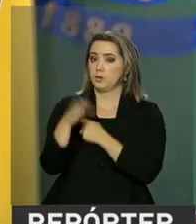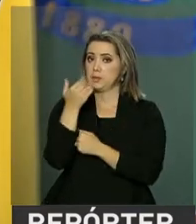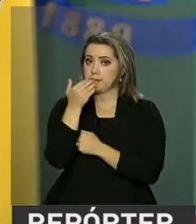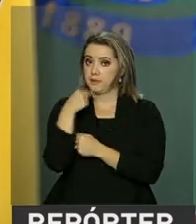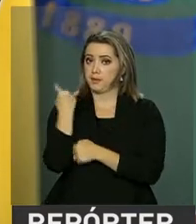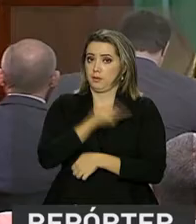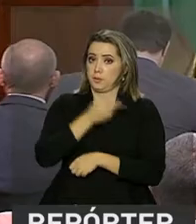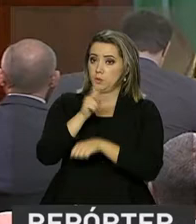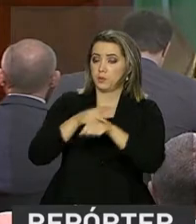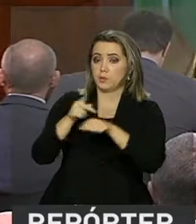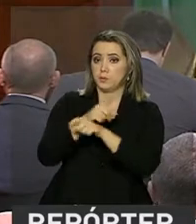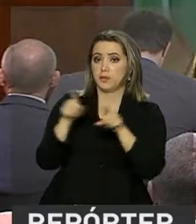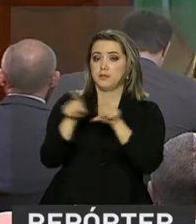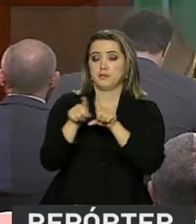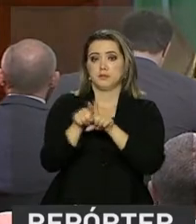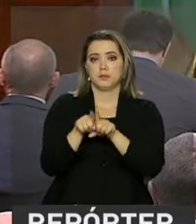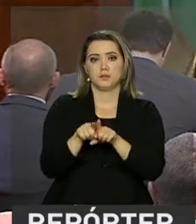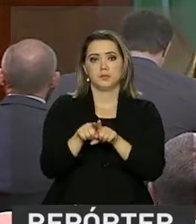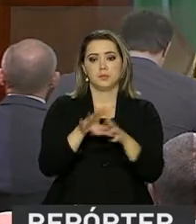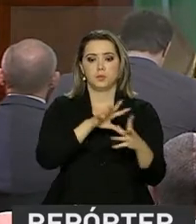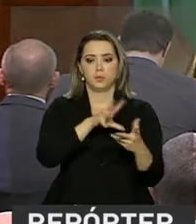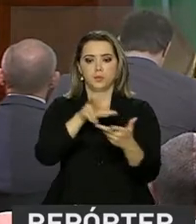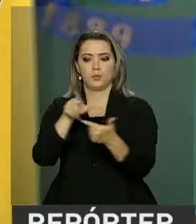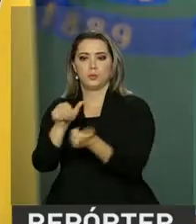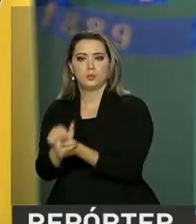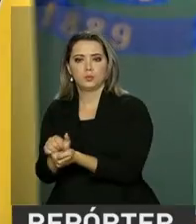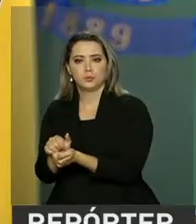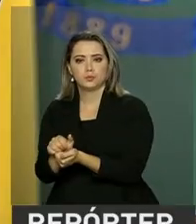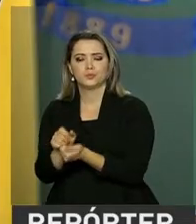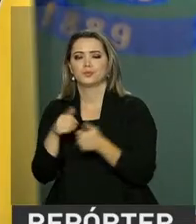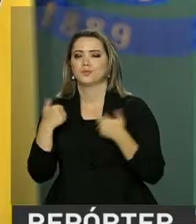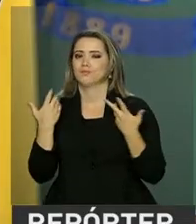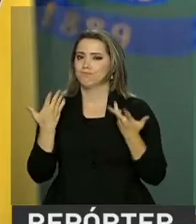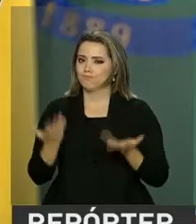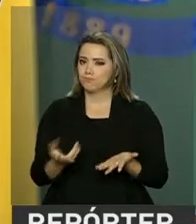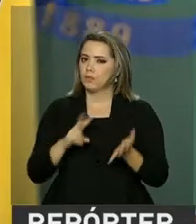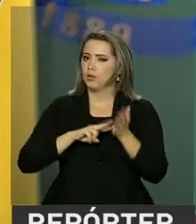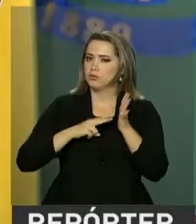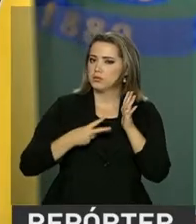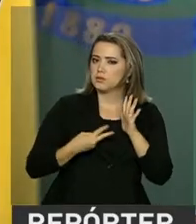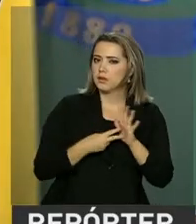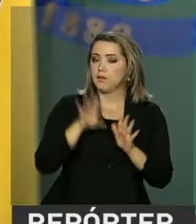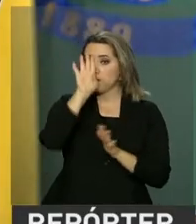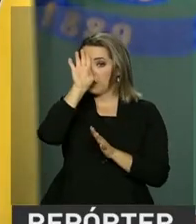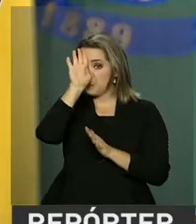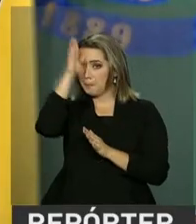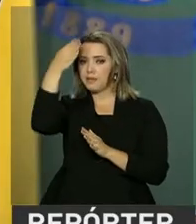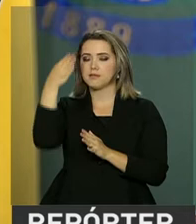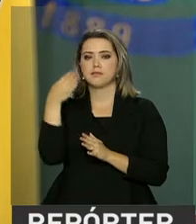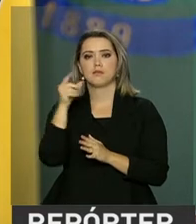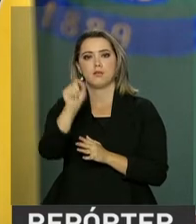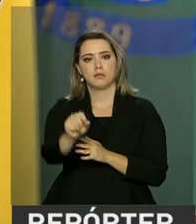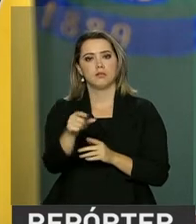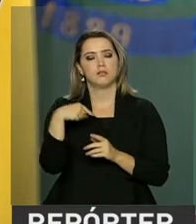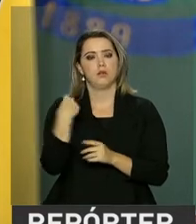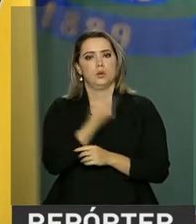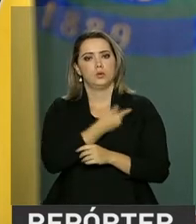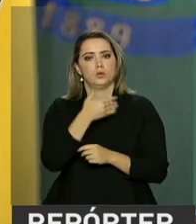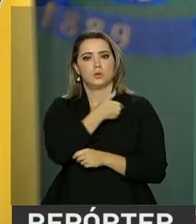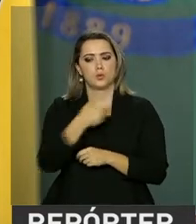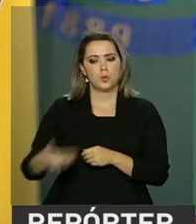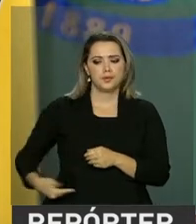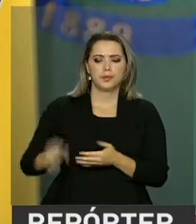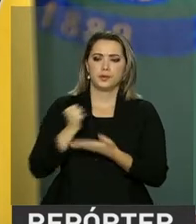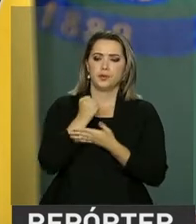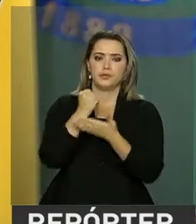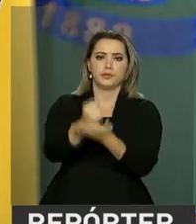o país e para o mundo daí o sentido de prioridade que nosso governo dedica